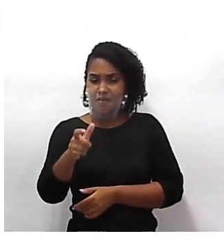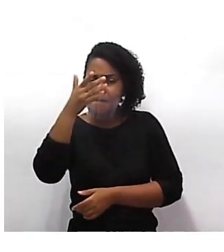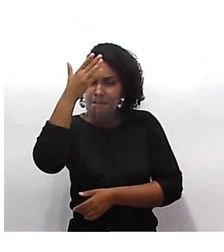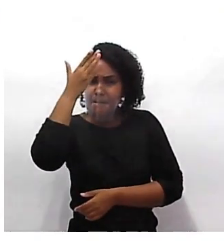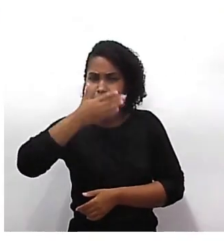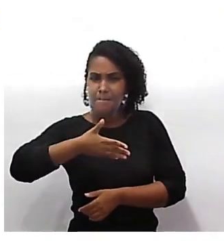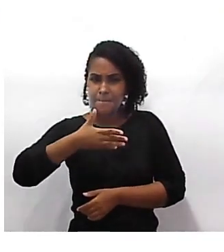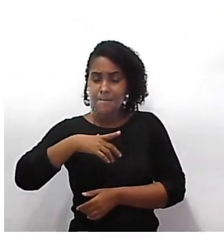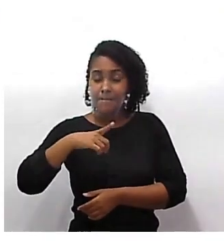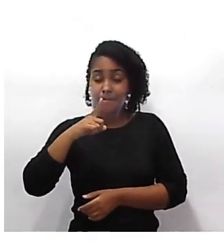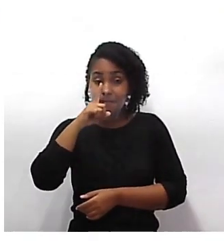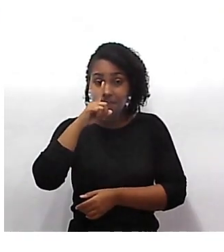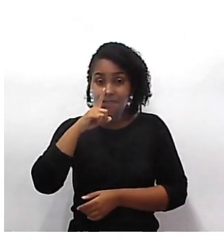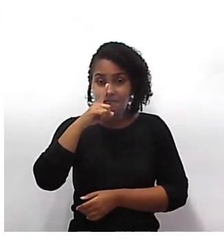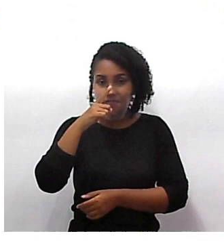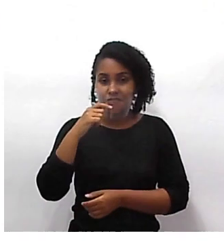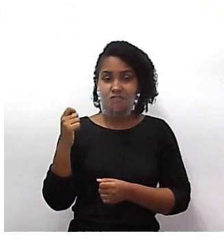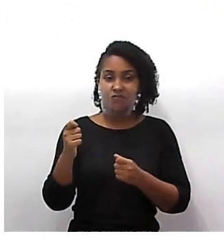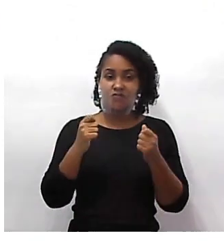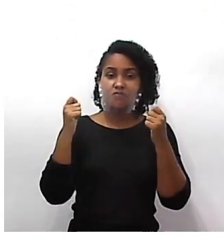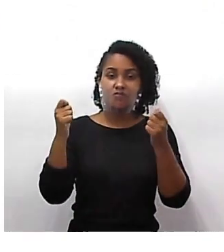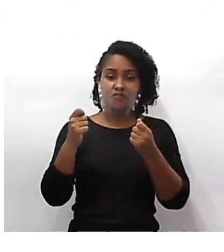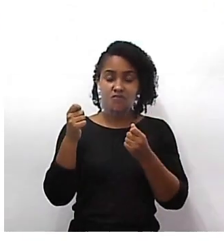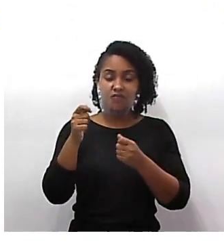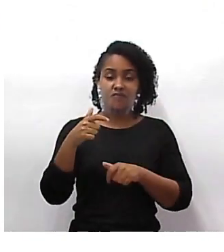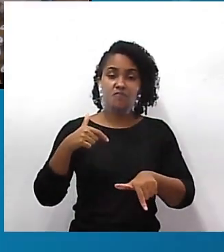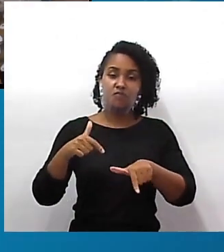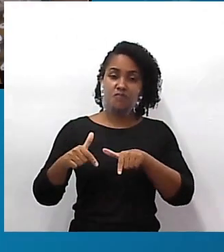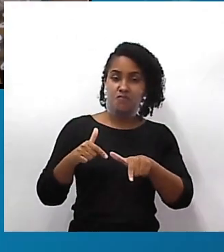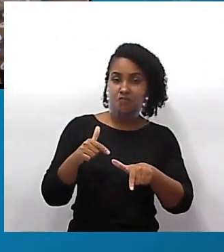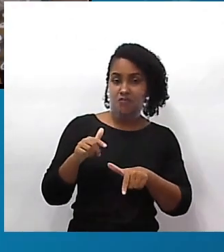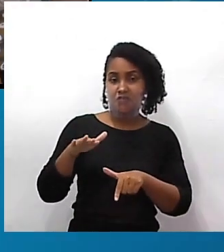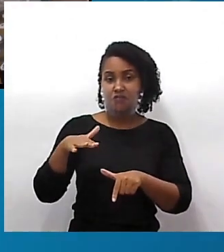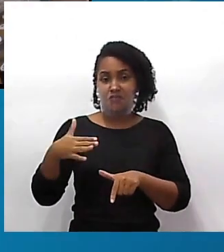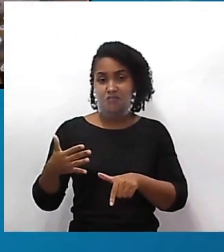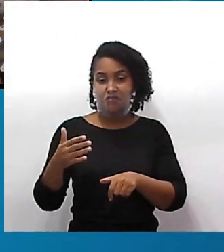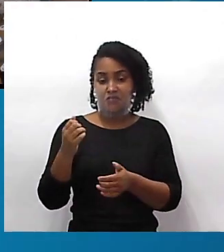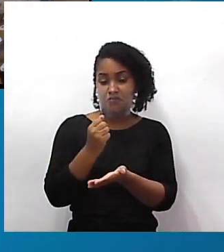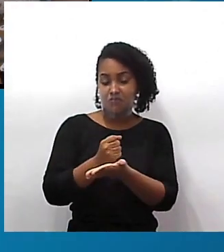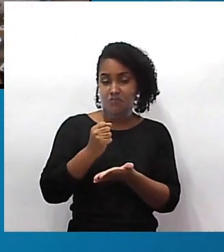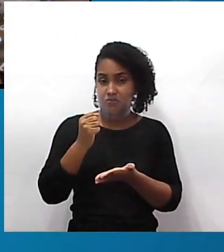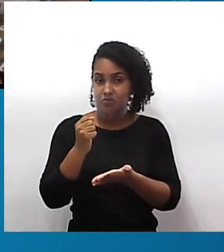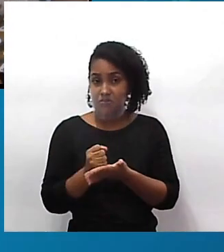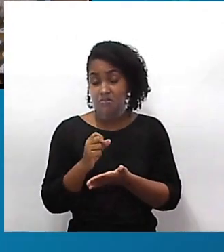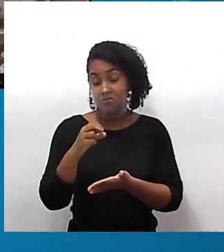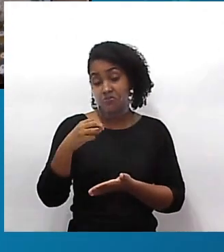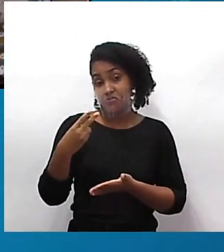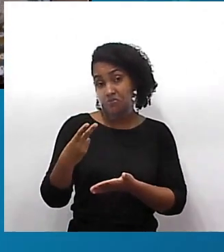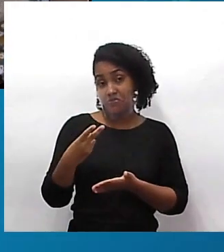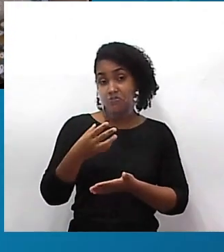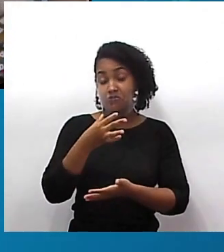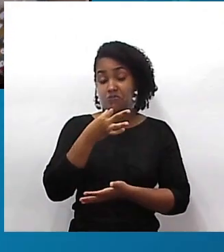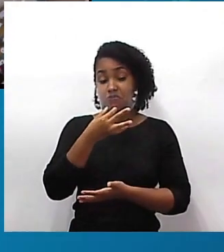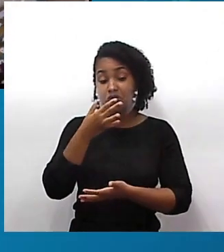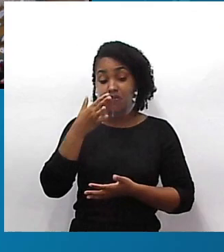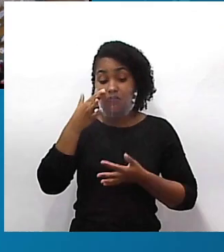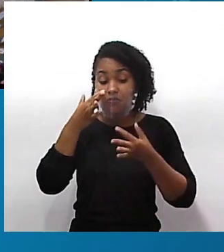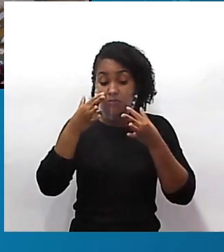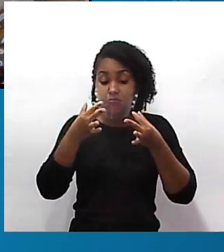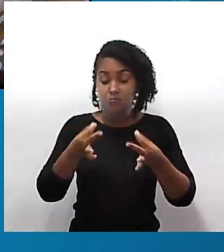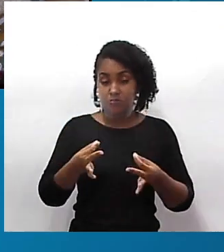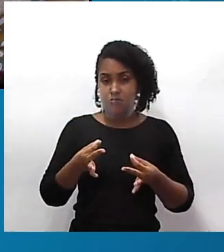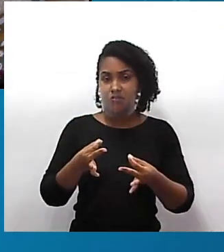o ato grave do empregador, seja por meio de provas documentais ou testemunhais. Uma